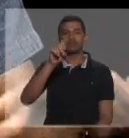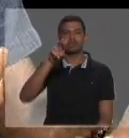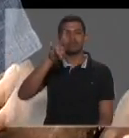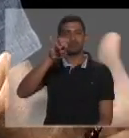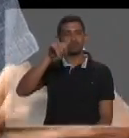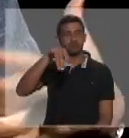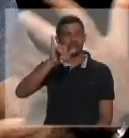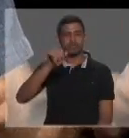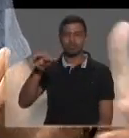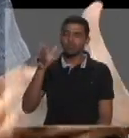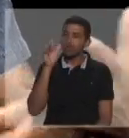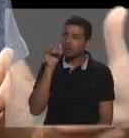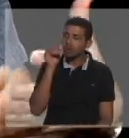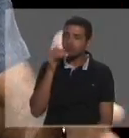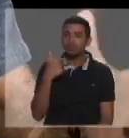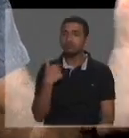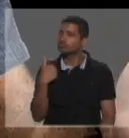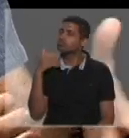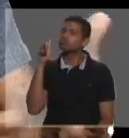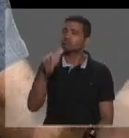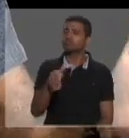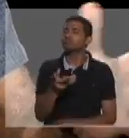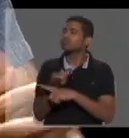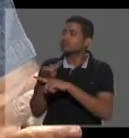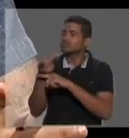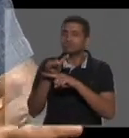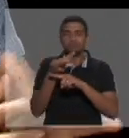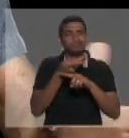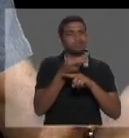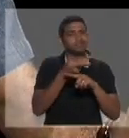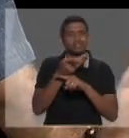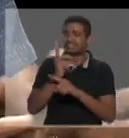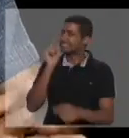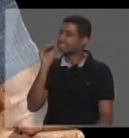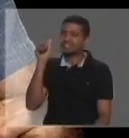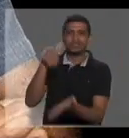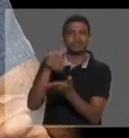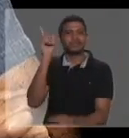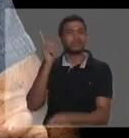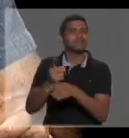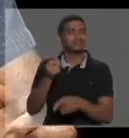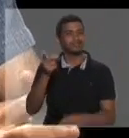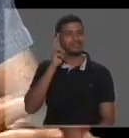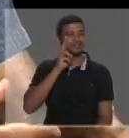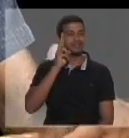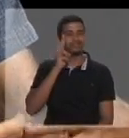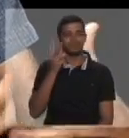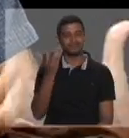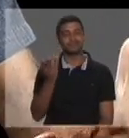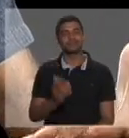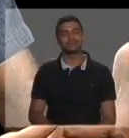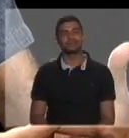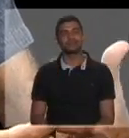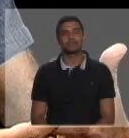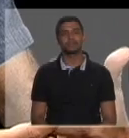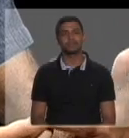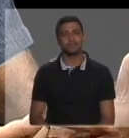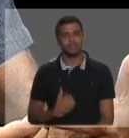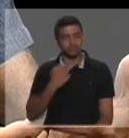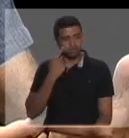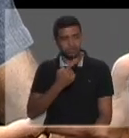do Sidney, que é um curioso, que é uma pessoa que vai mesmo, e foi fundo nessa história. E quando a gente